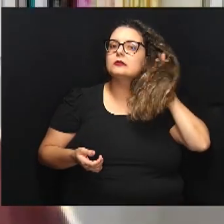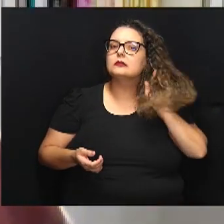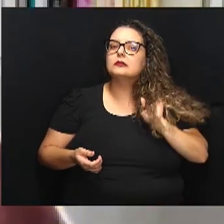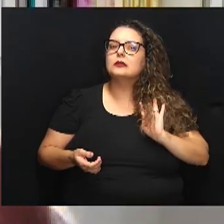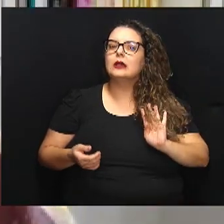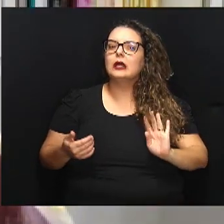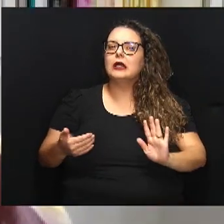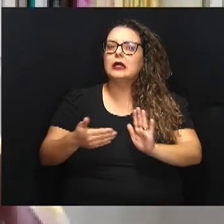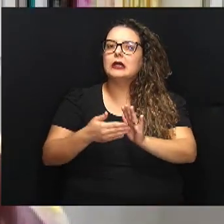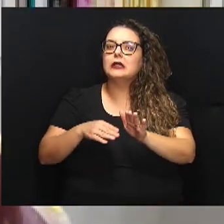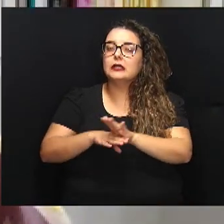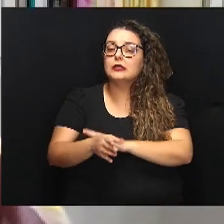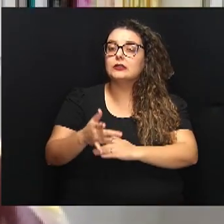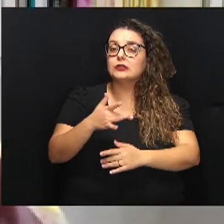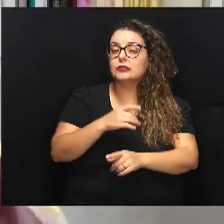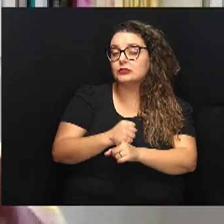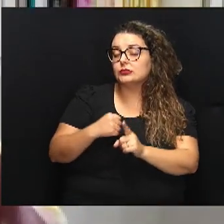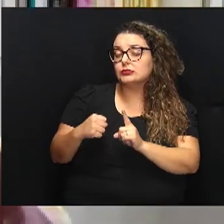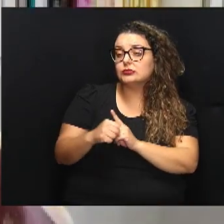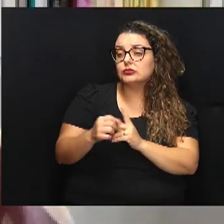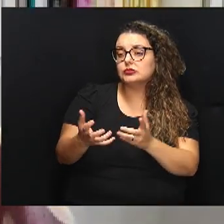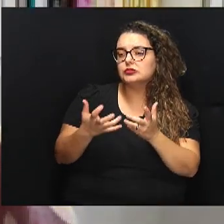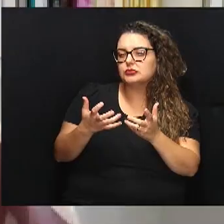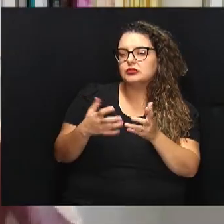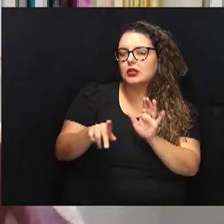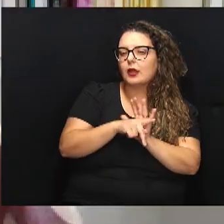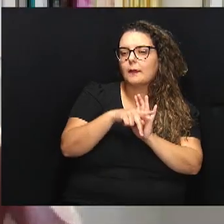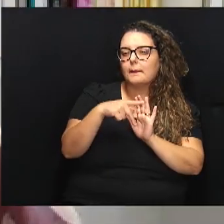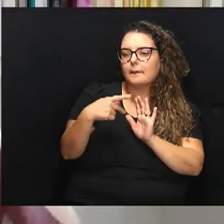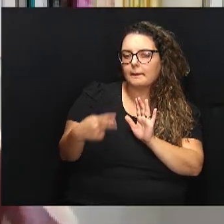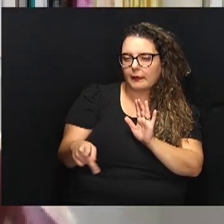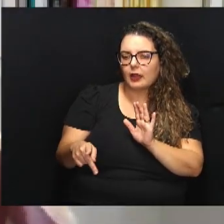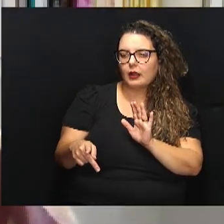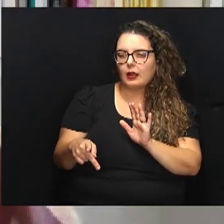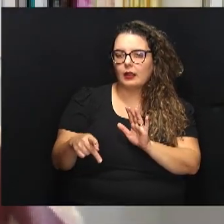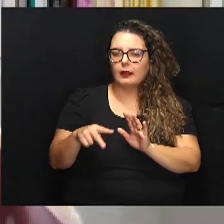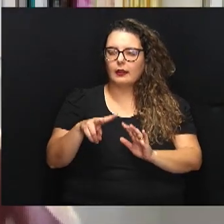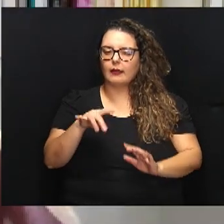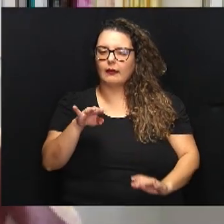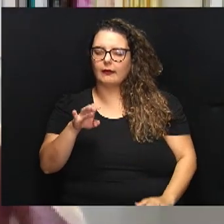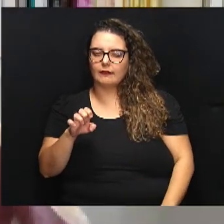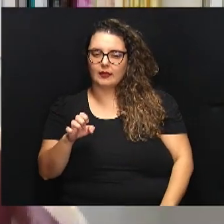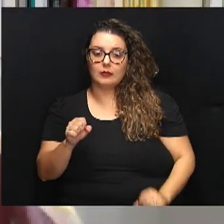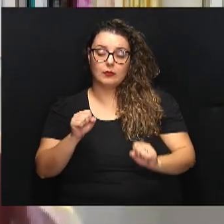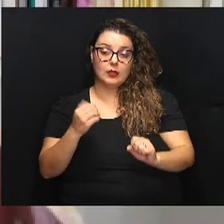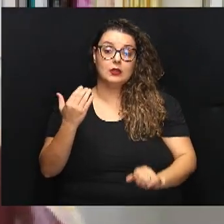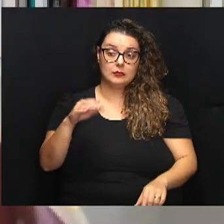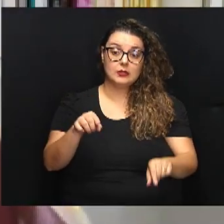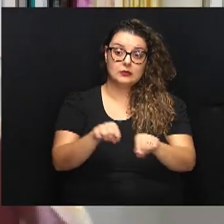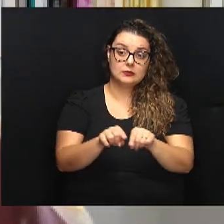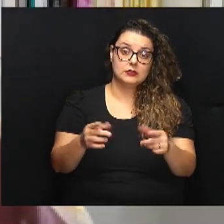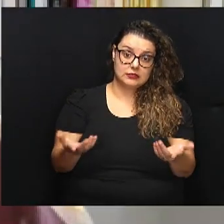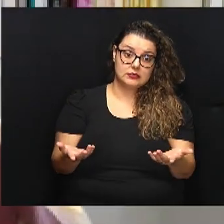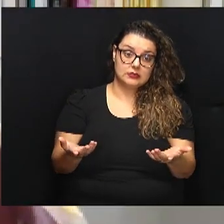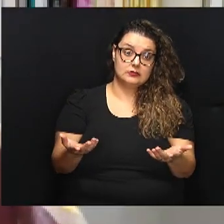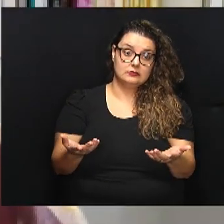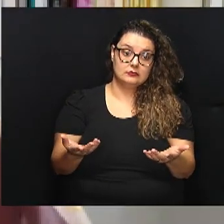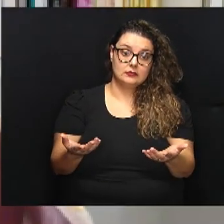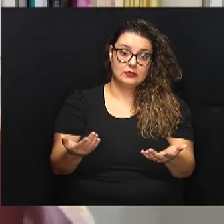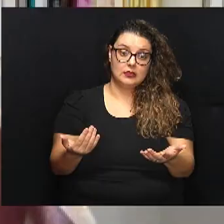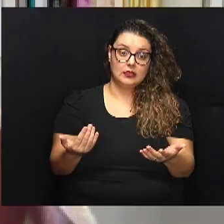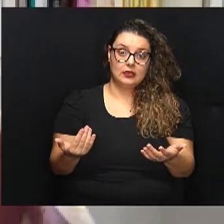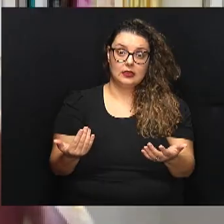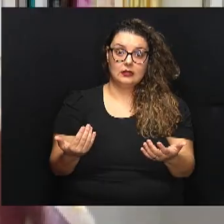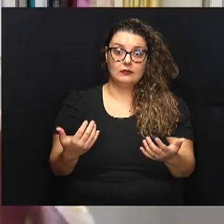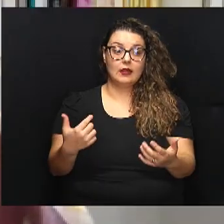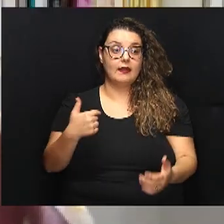hábito social, né, de querer pertencer na vibe, poder postar também, né? Aquele apelo de